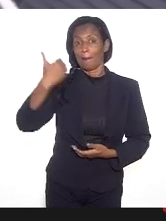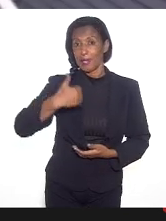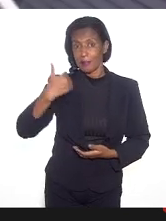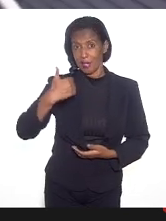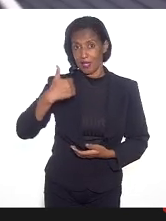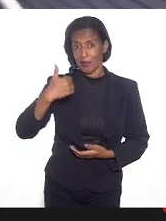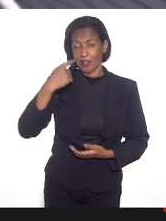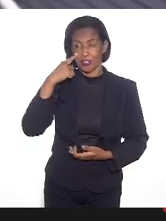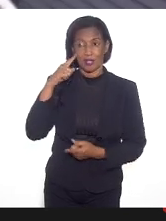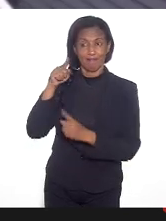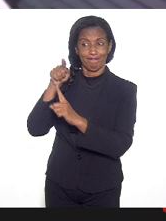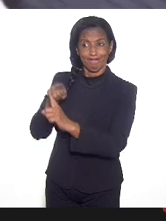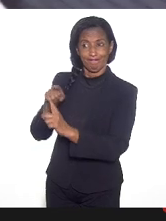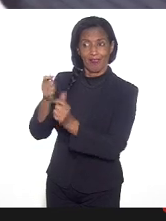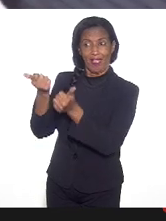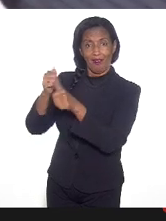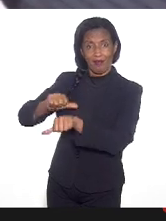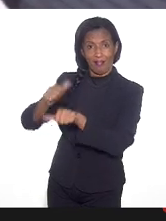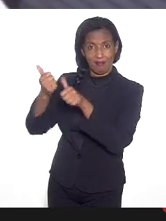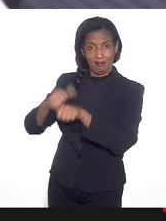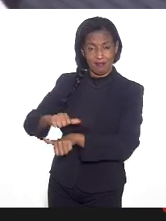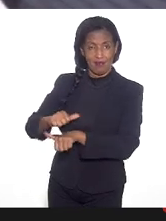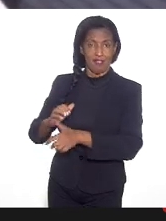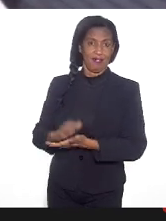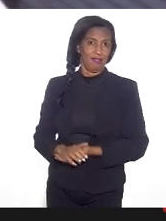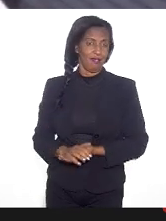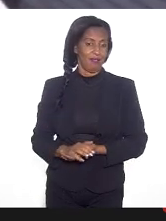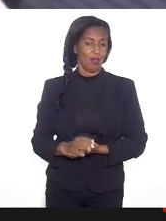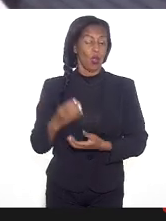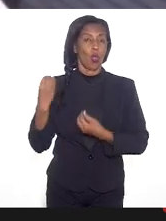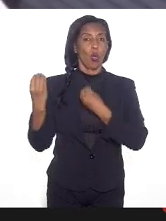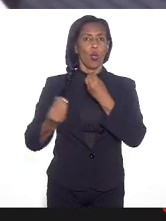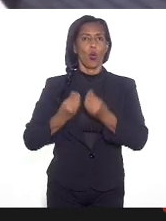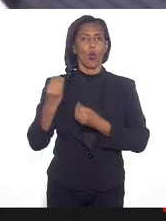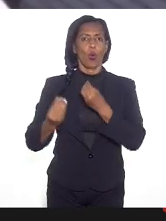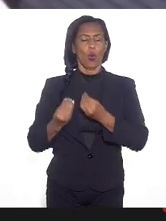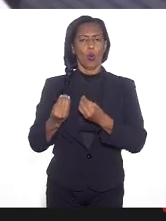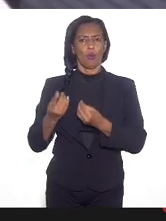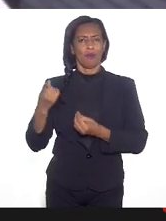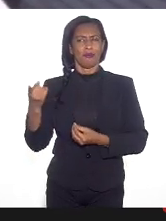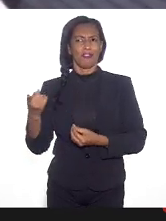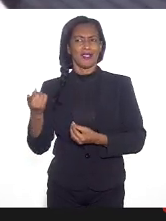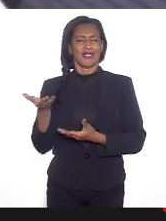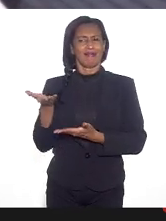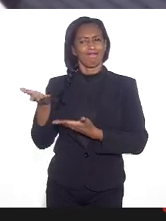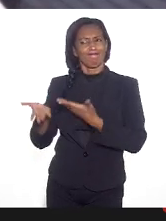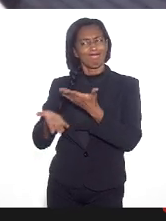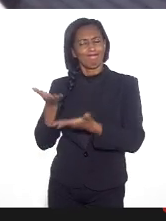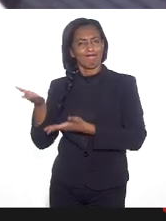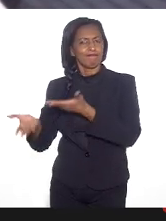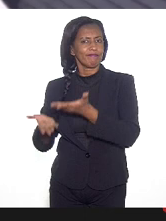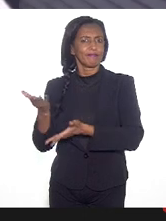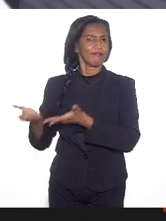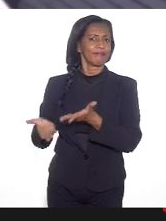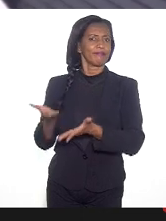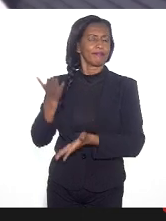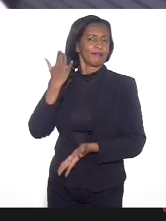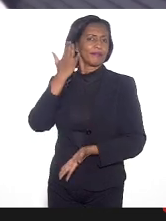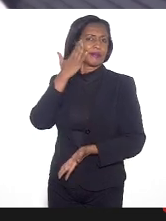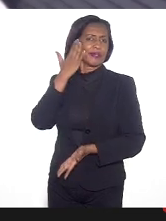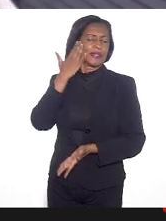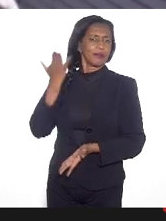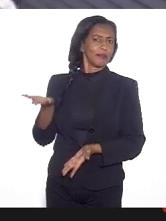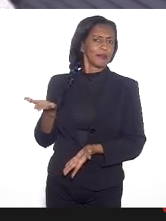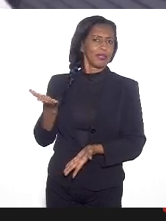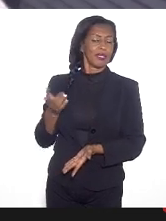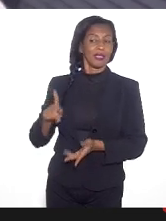óbice, que a gente tem que ver como a questão jurídica vai ser tratada para que a gente possa fazer.